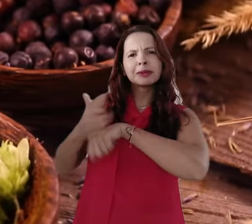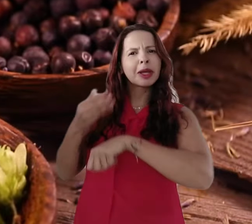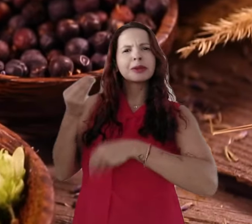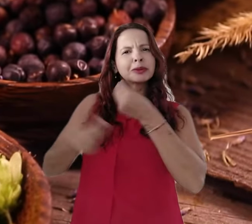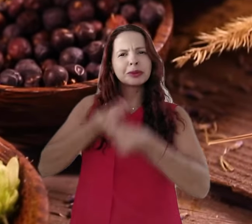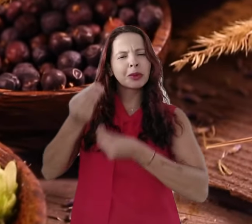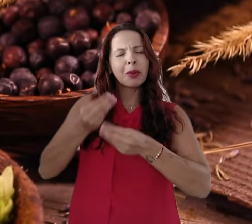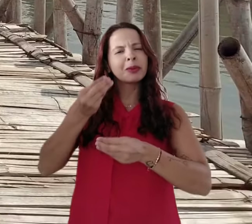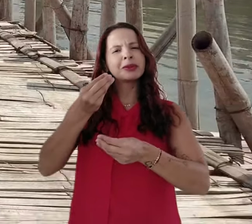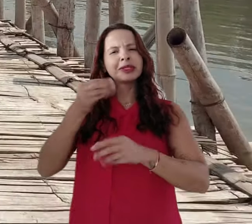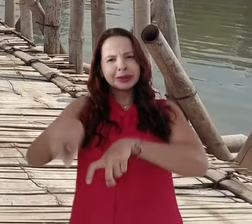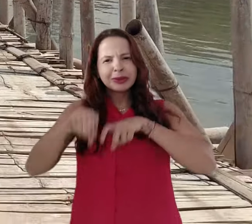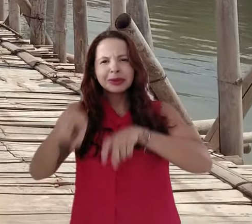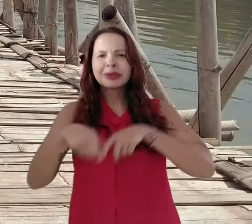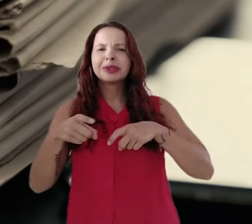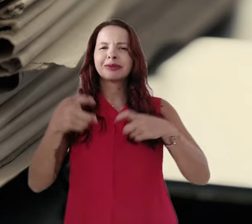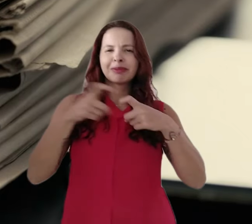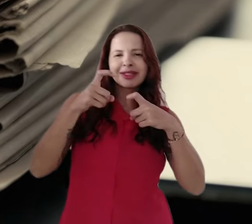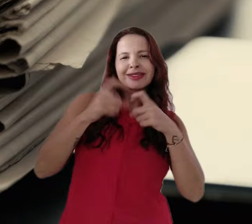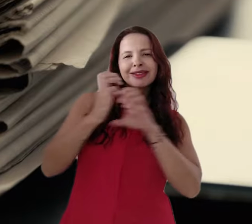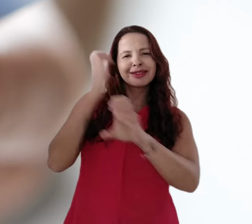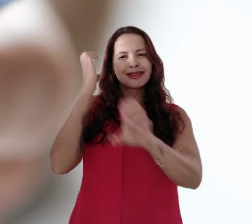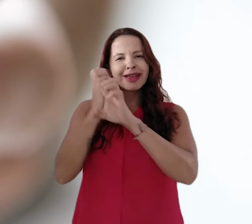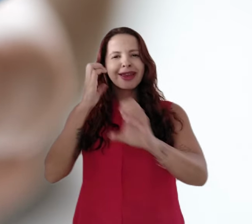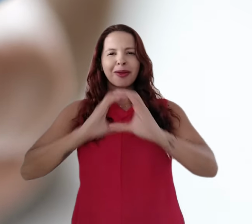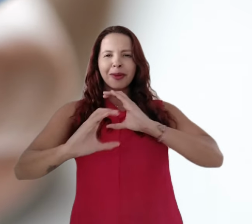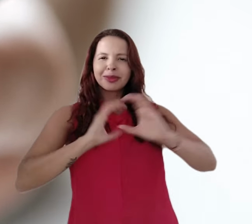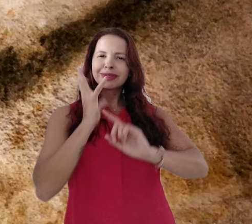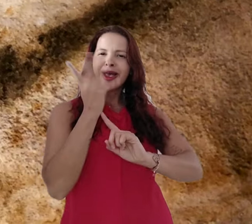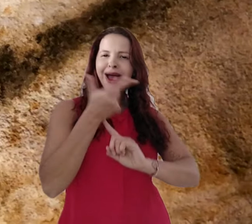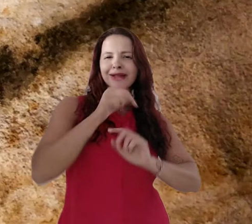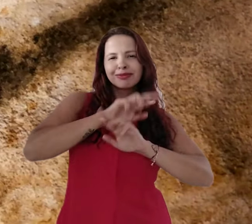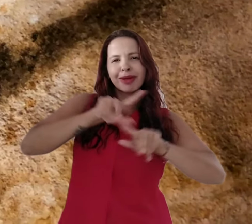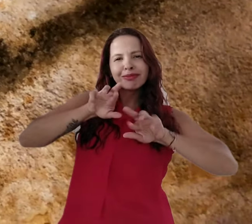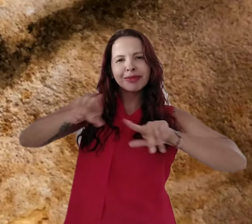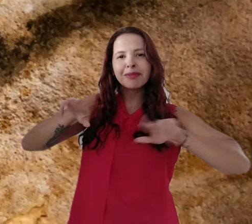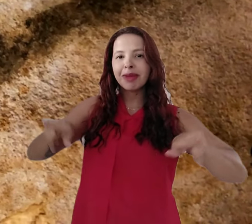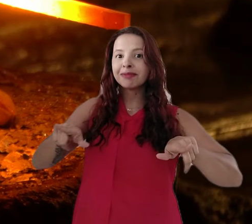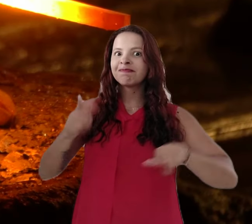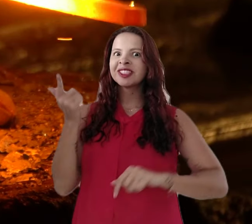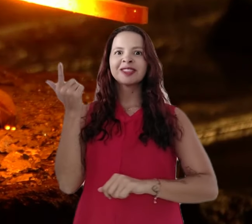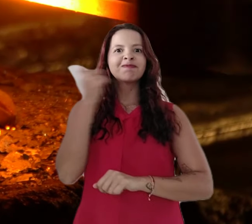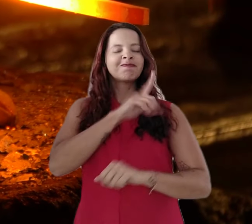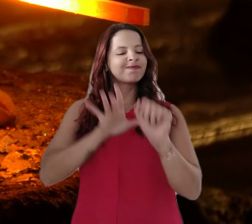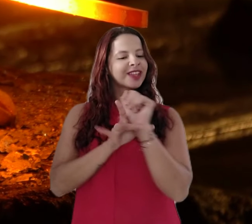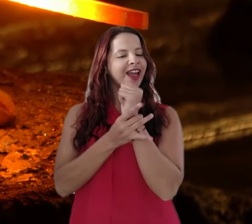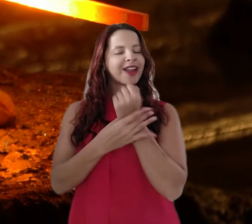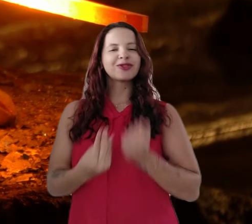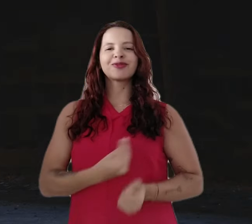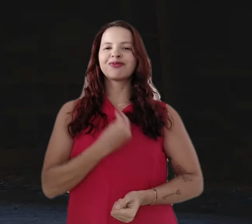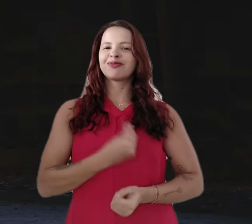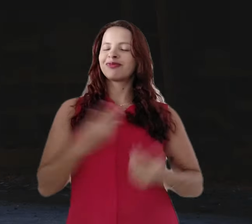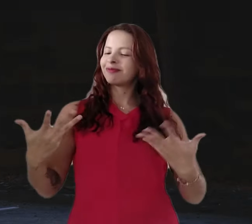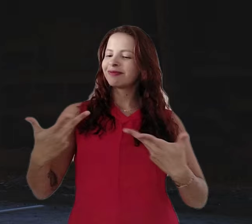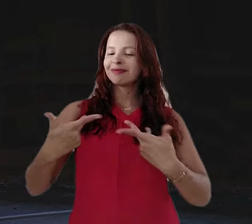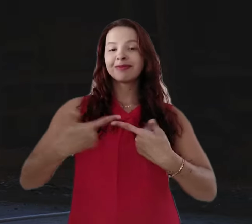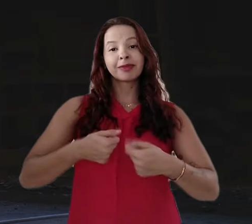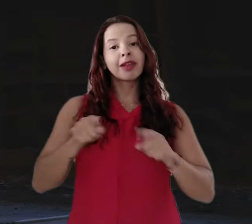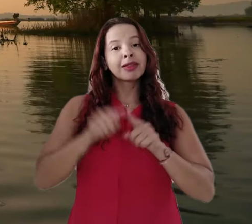cultivo, medicina, engenharia, comunicação, artes e muitas outras, garantiram a sobrevivência